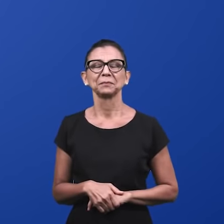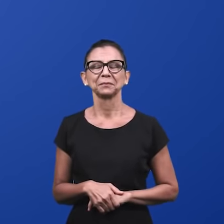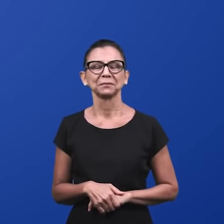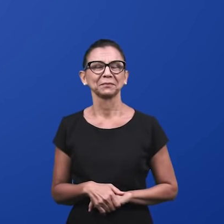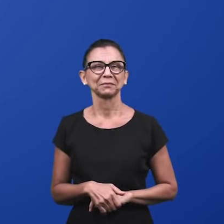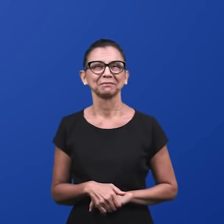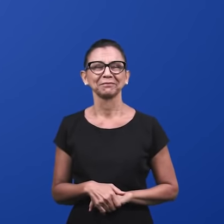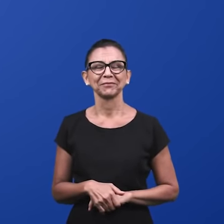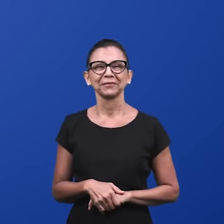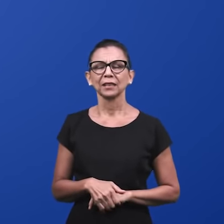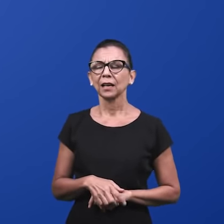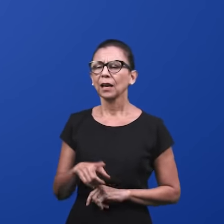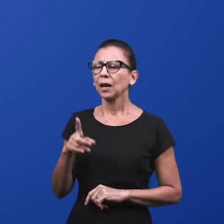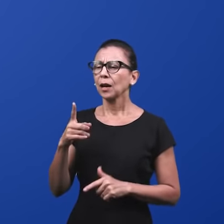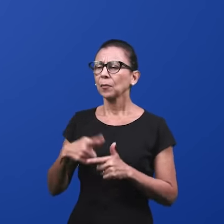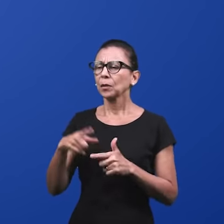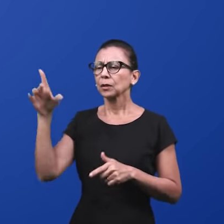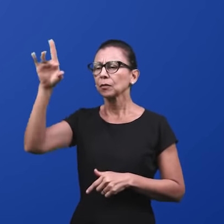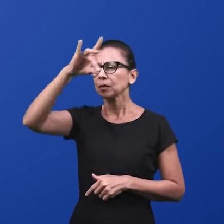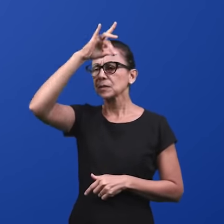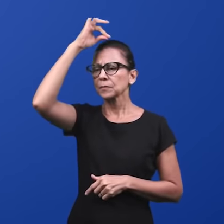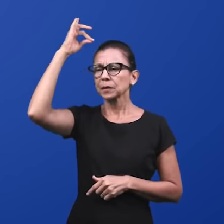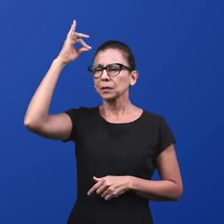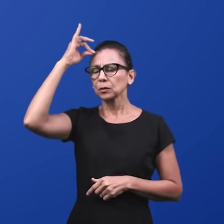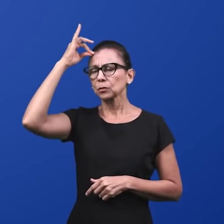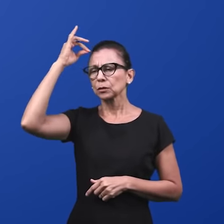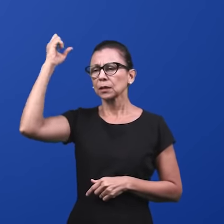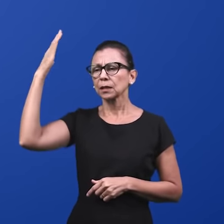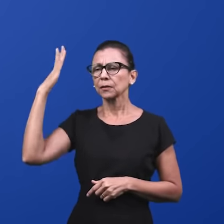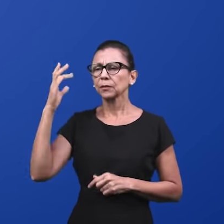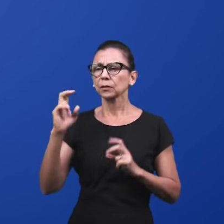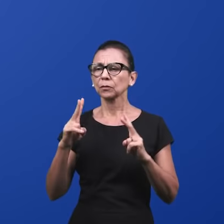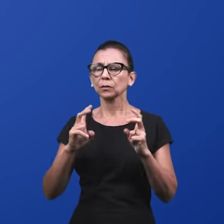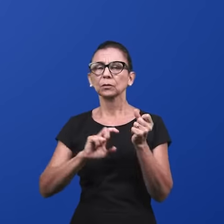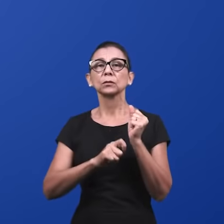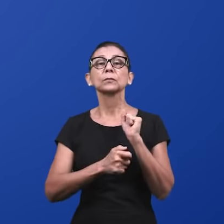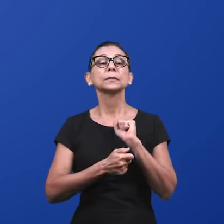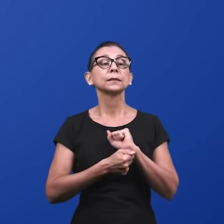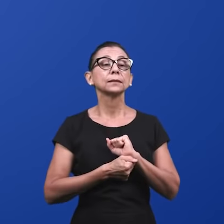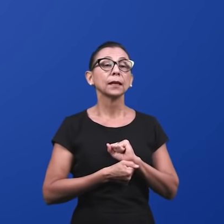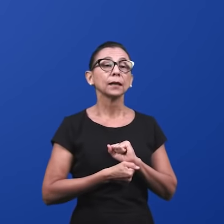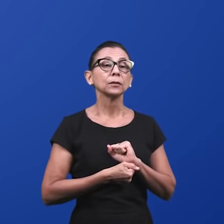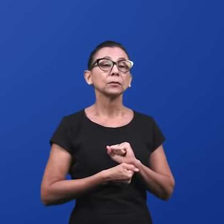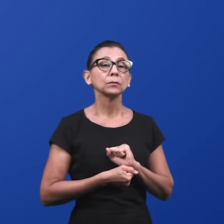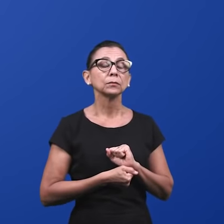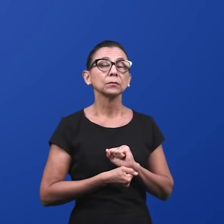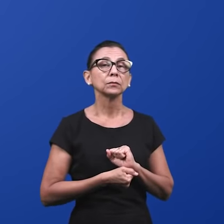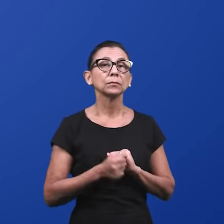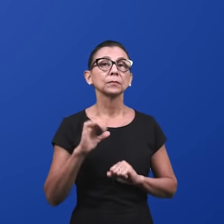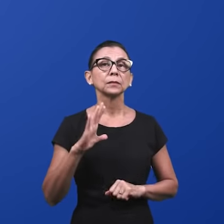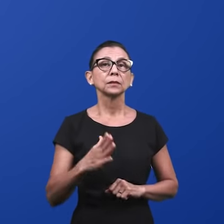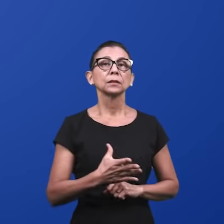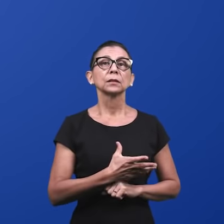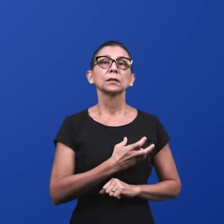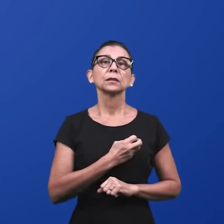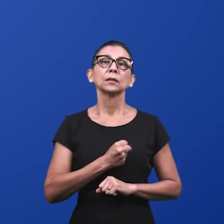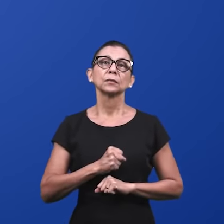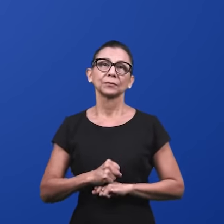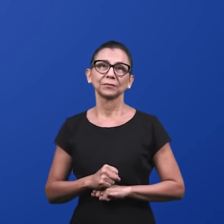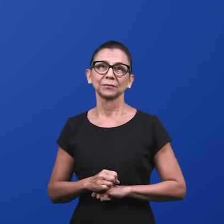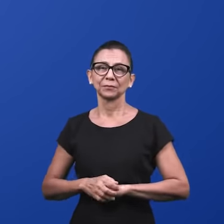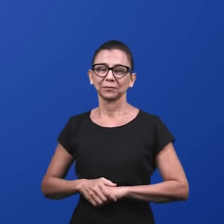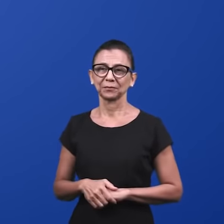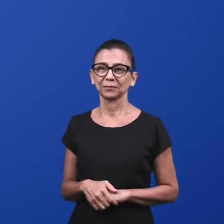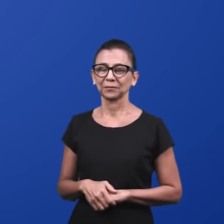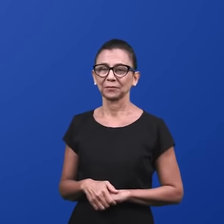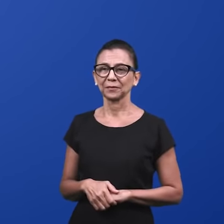Laura, por que o Espírito Santo está nos levando a estudar esse assunto, o mistério, para alcançar a salvação? Para alcançar a